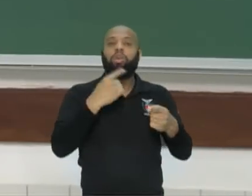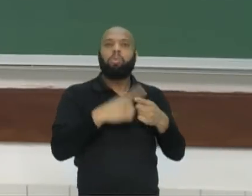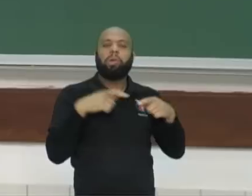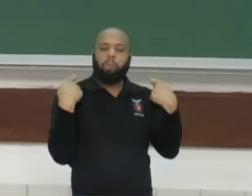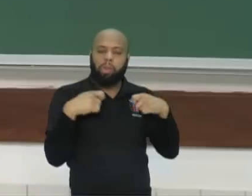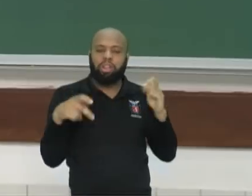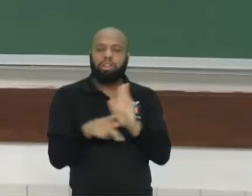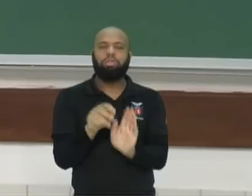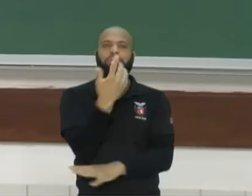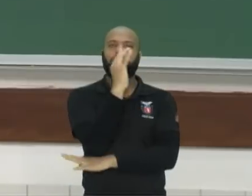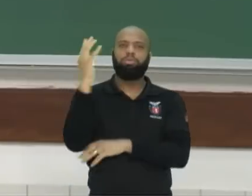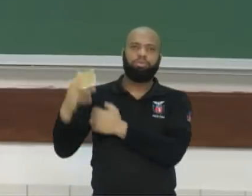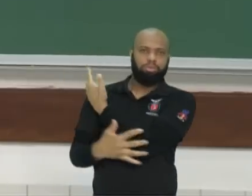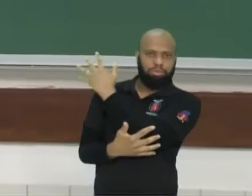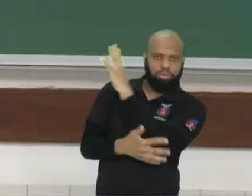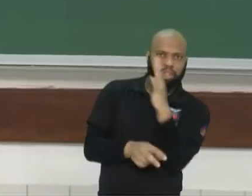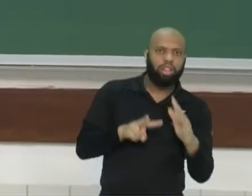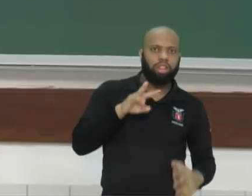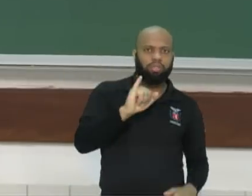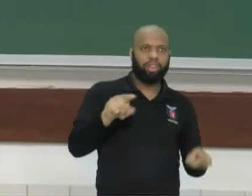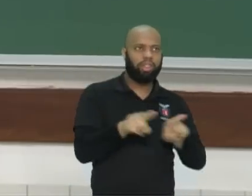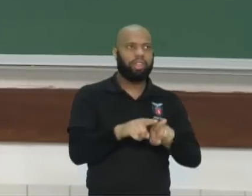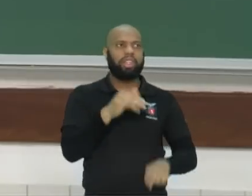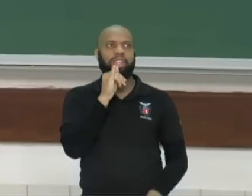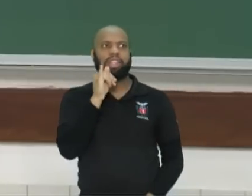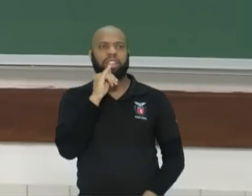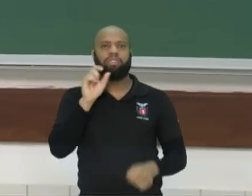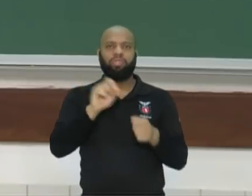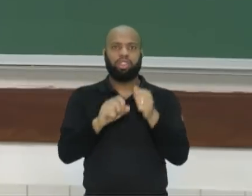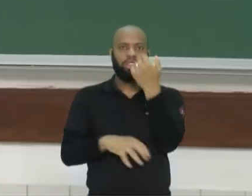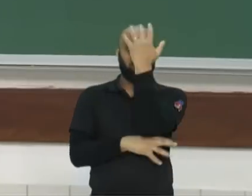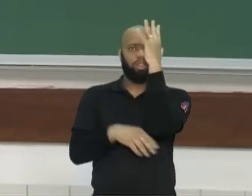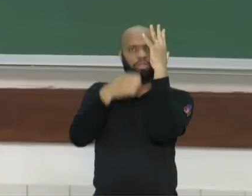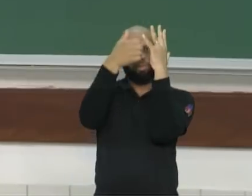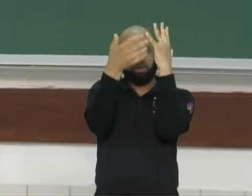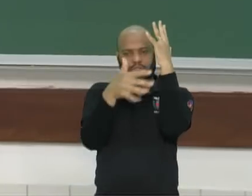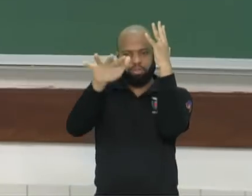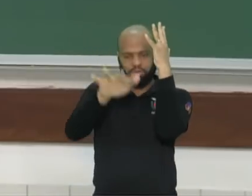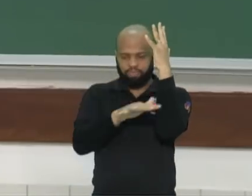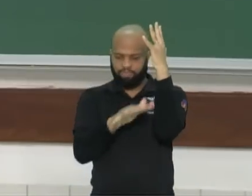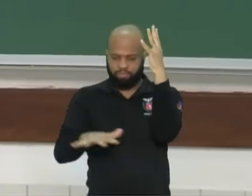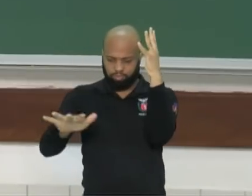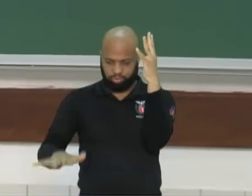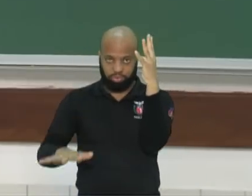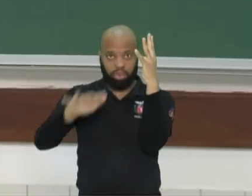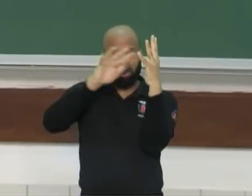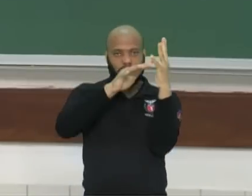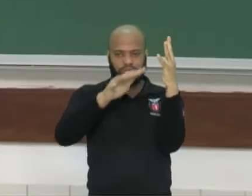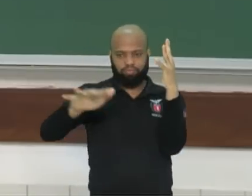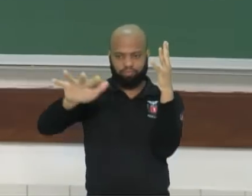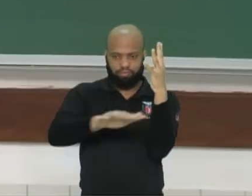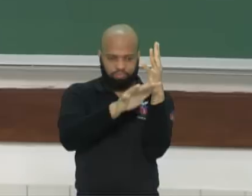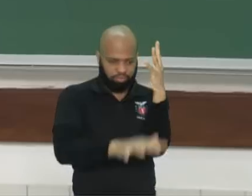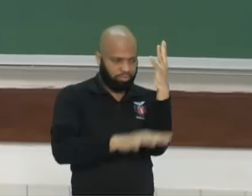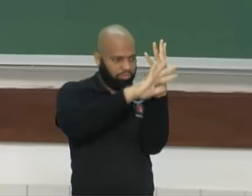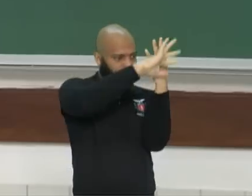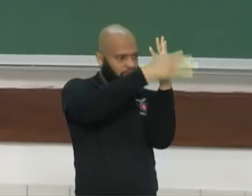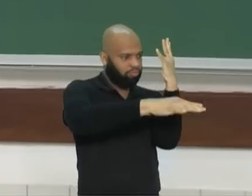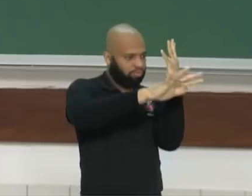floresta vai derrubando ali, a vegetação vai derrubando suas folhas, que vão se decompondo e